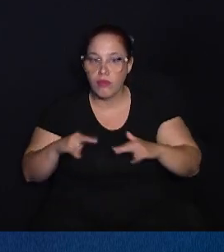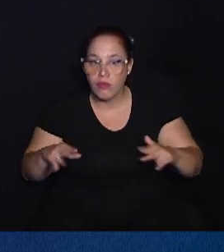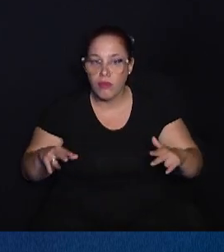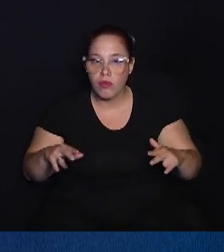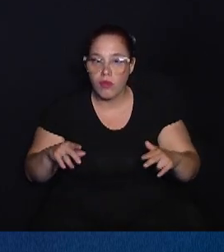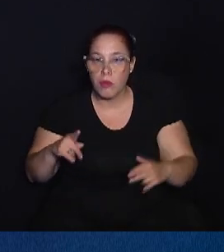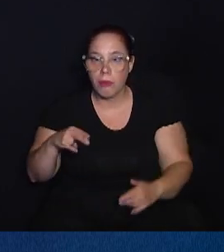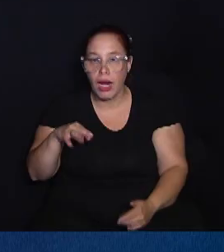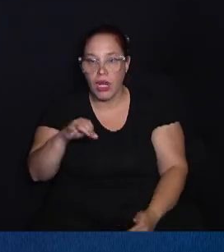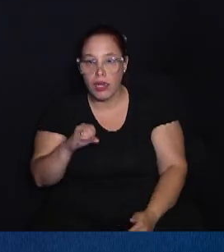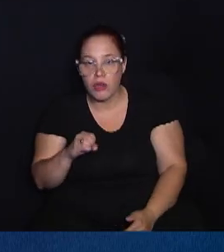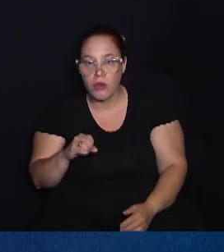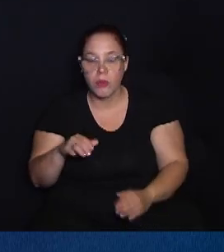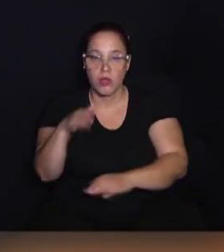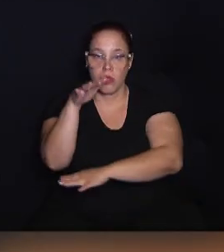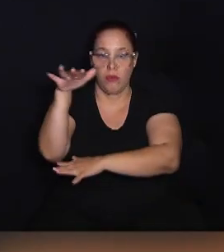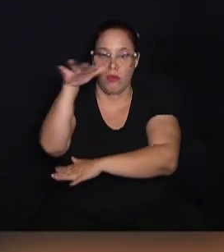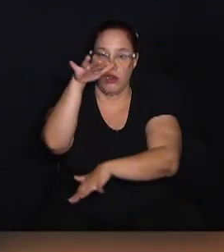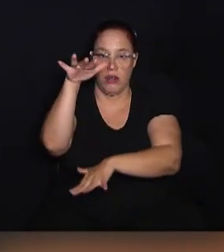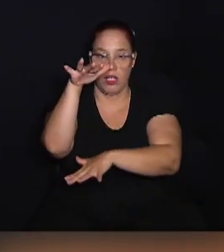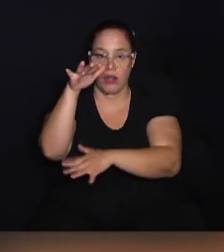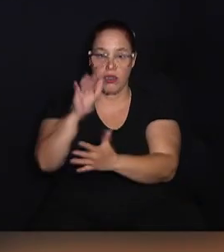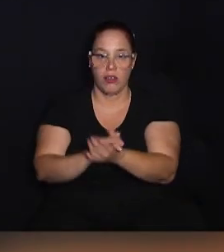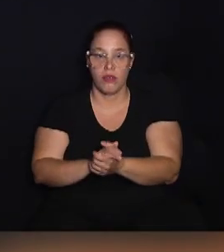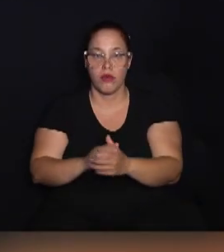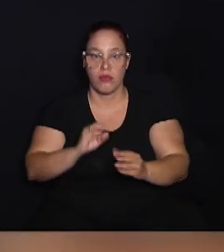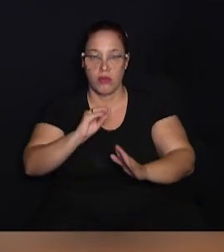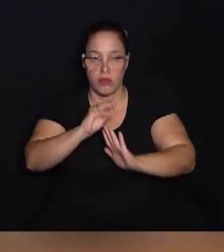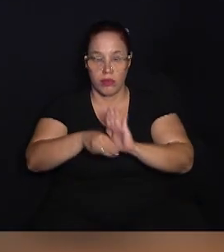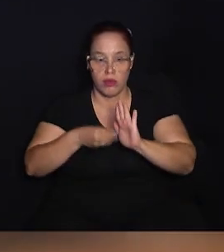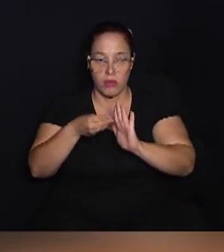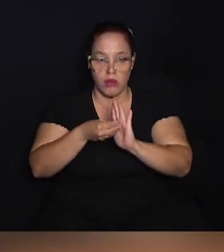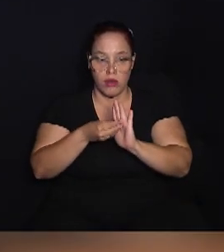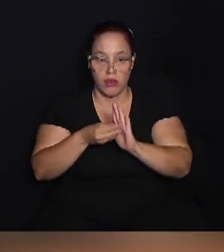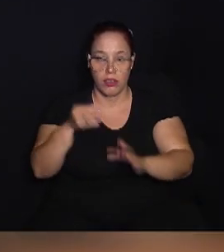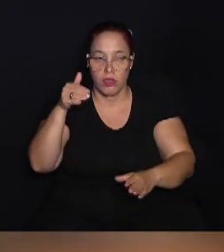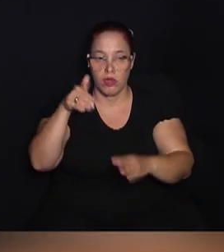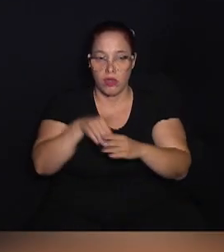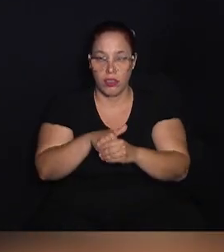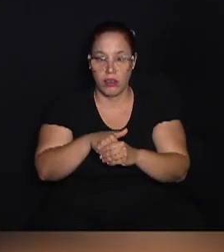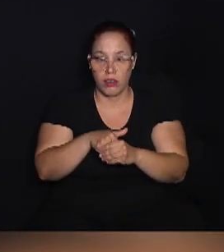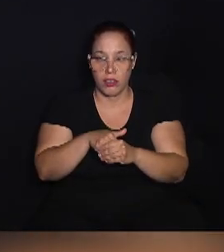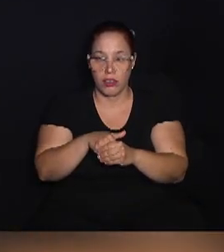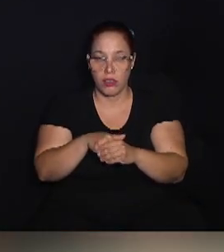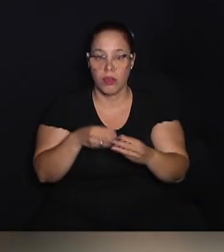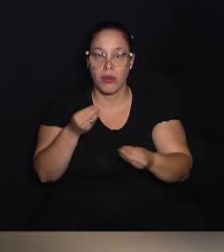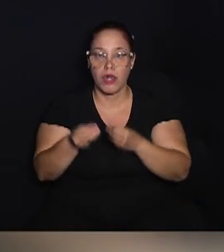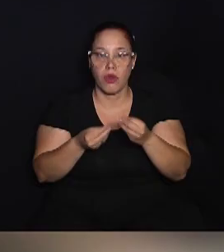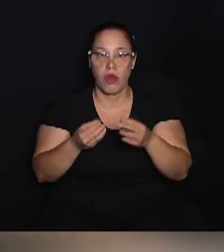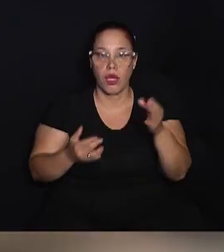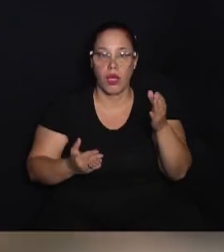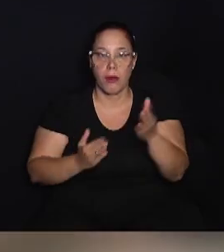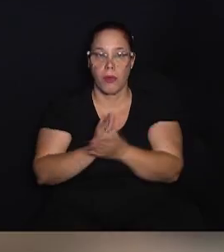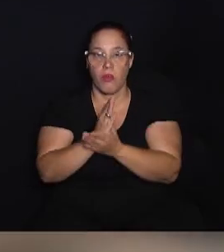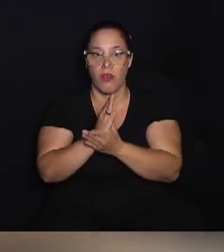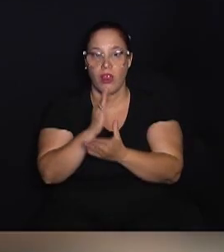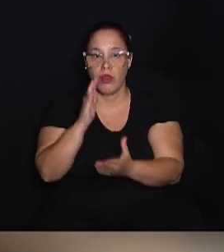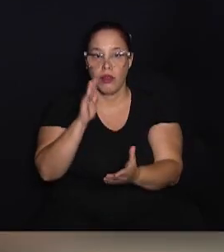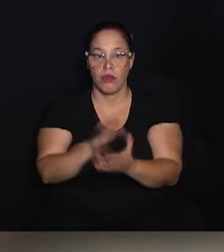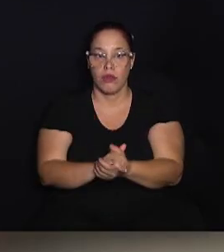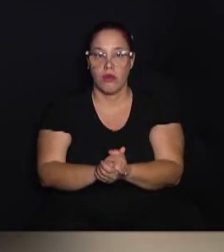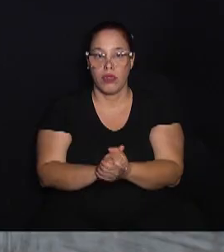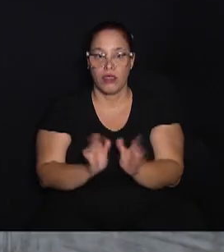permanência de pequenos animais em parques e praças públicas o substitutivo a votação vereadores favoráveis